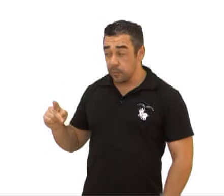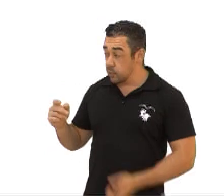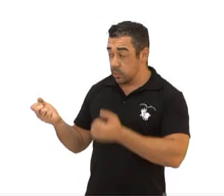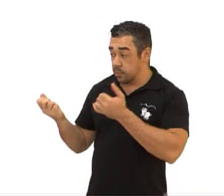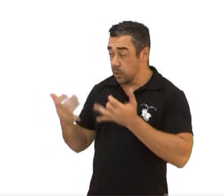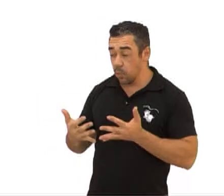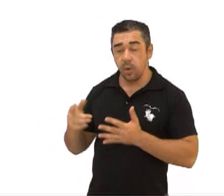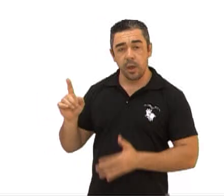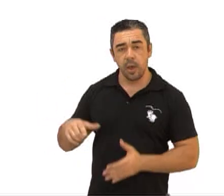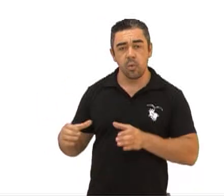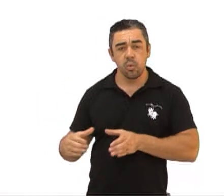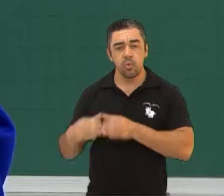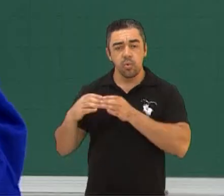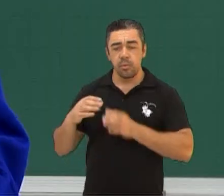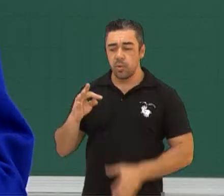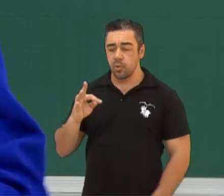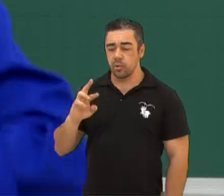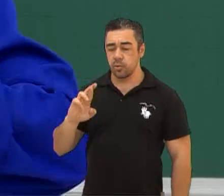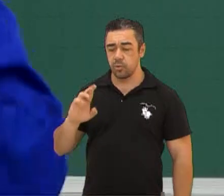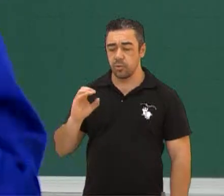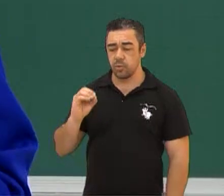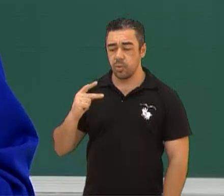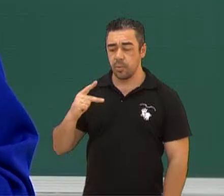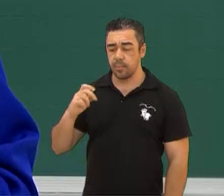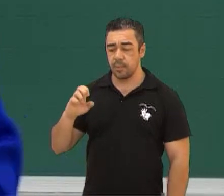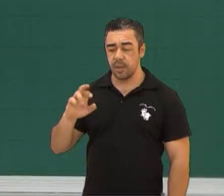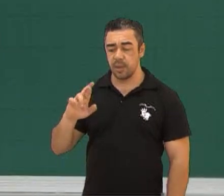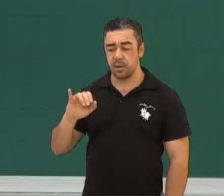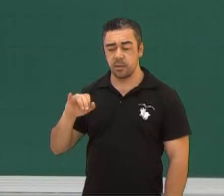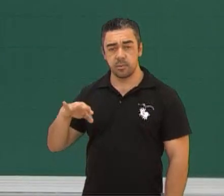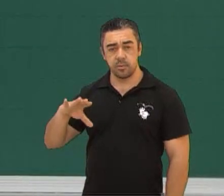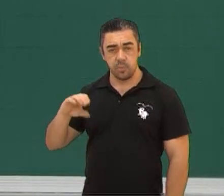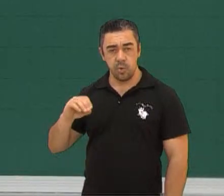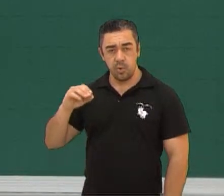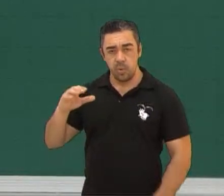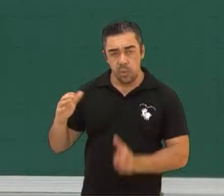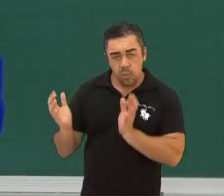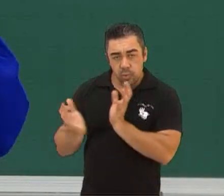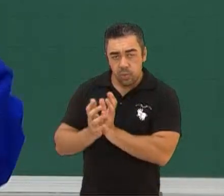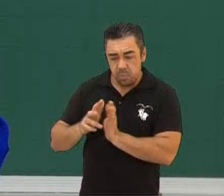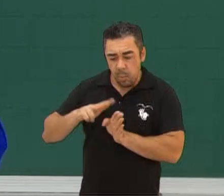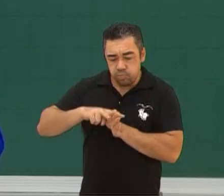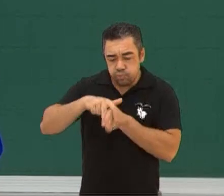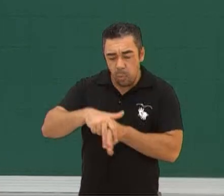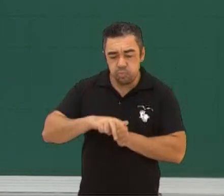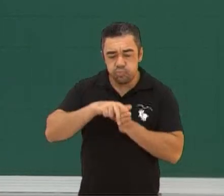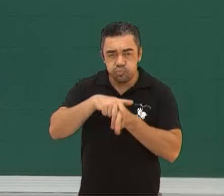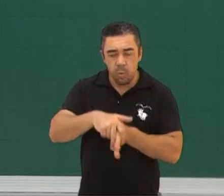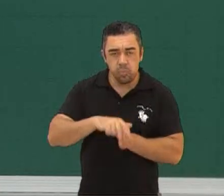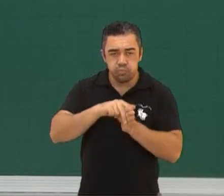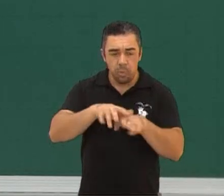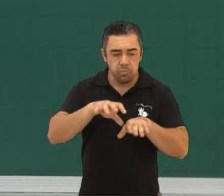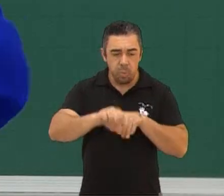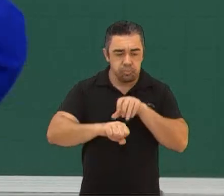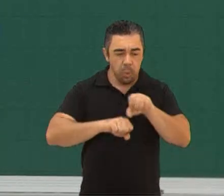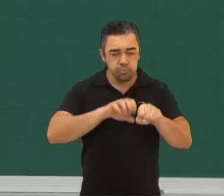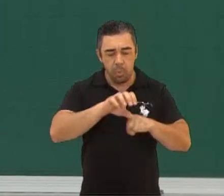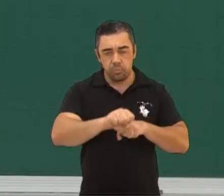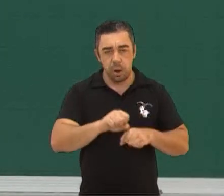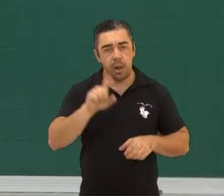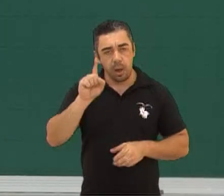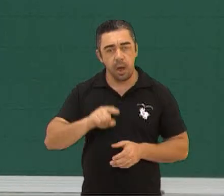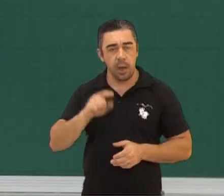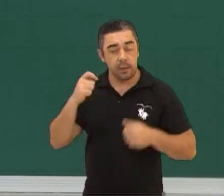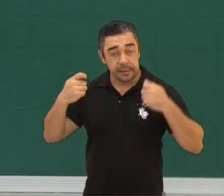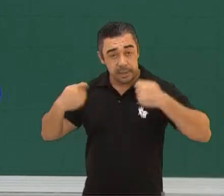do tropeirismo. A questão do tropeirismo, muito importante, não só para o nosso estado, mas para o Brasil, pela questão